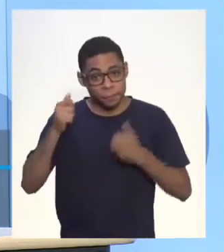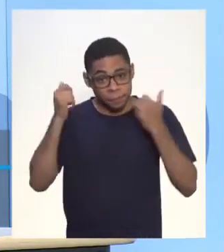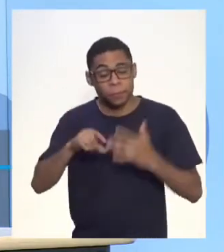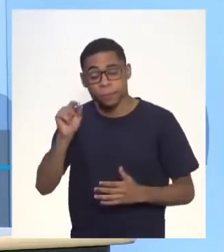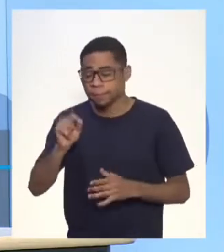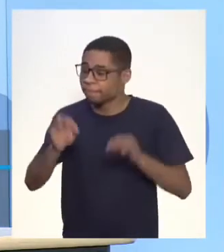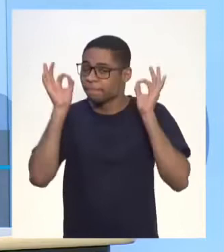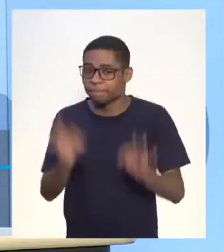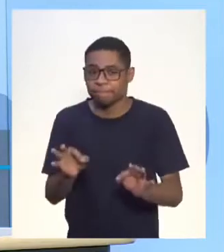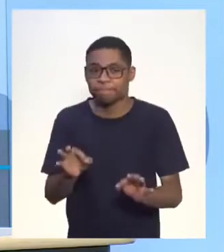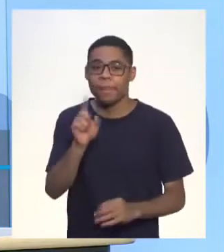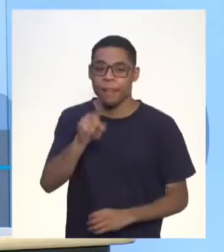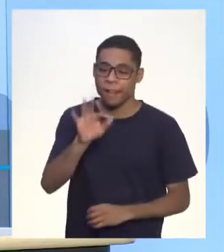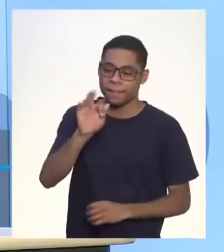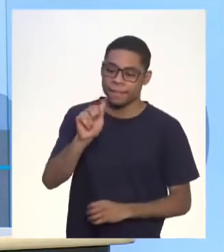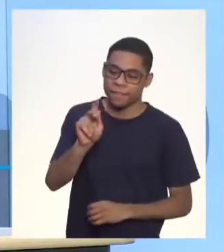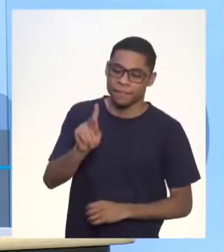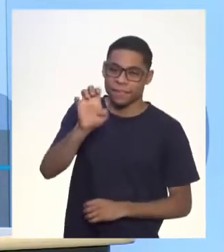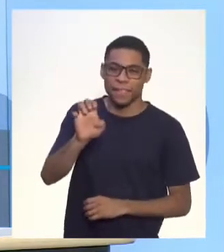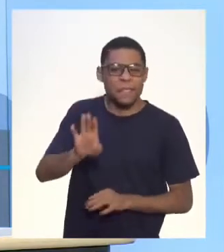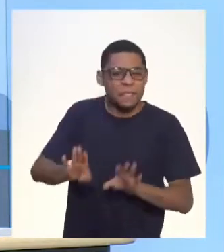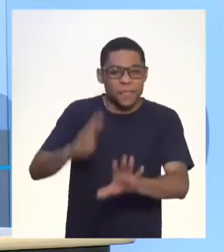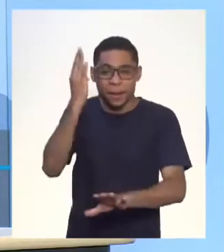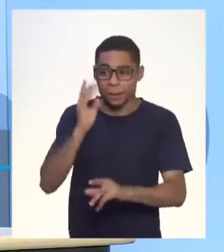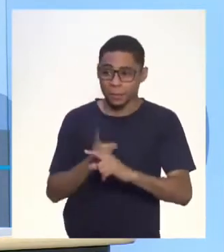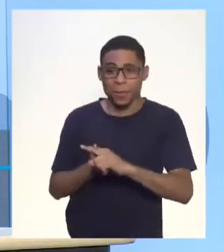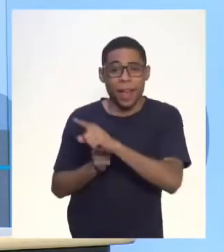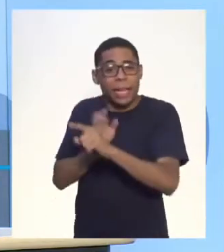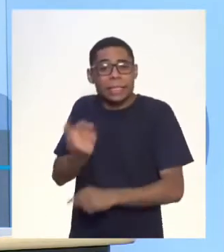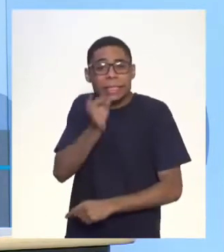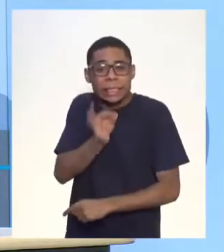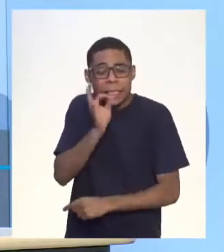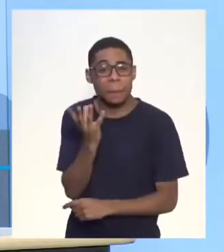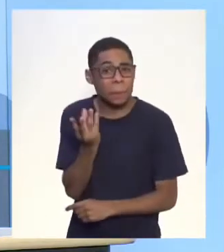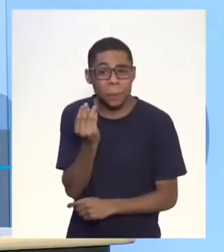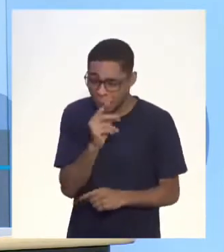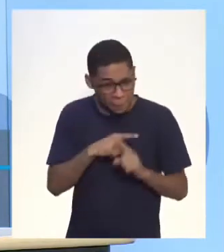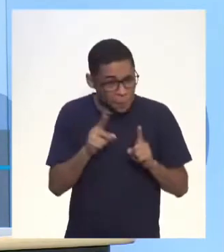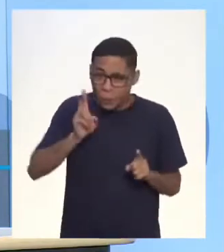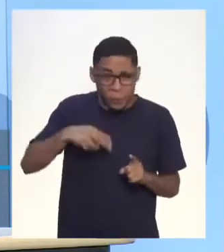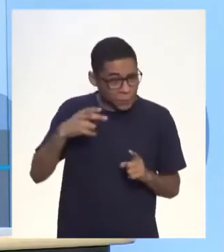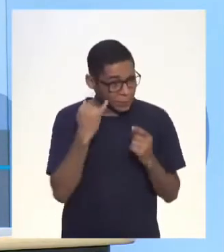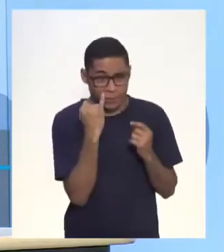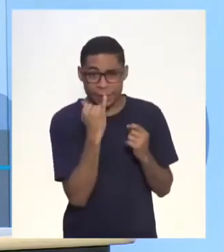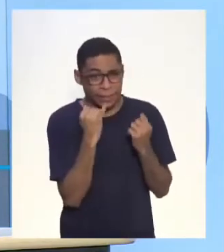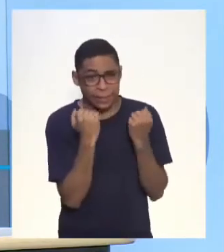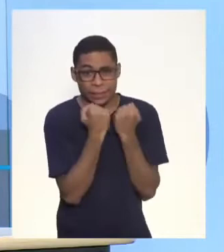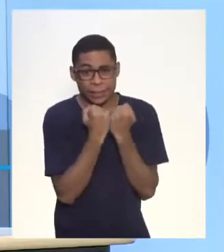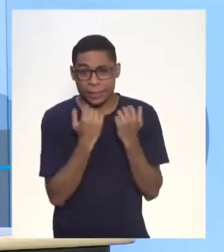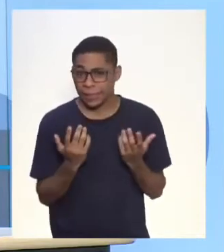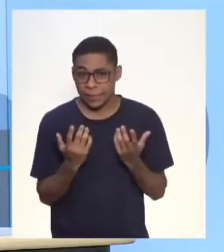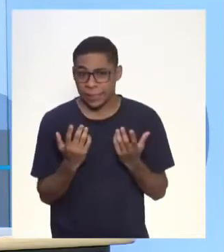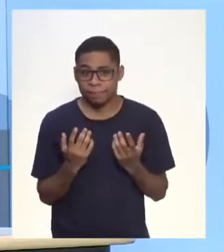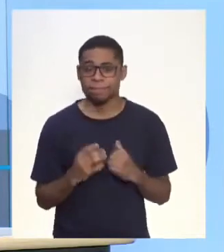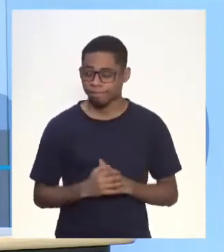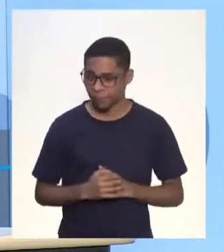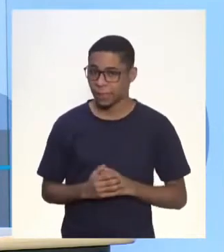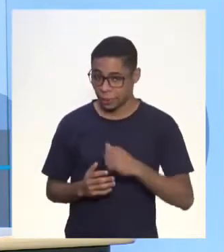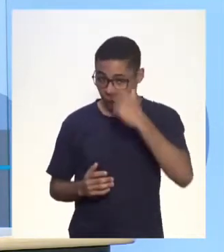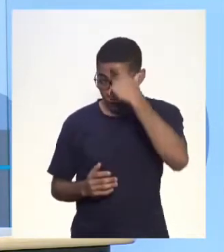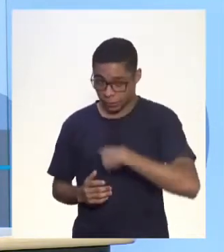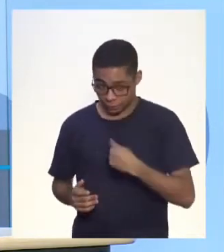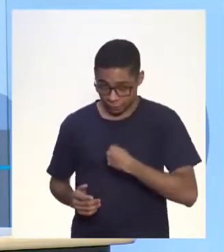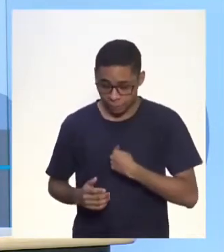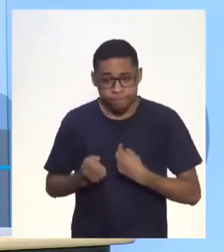é fake, né? Deve ser porque ela toma bastante café, assim como eu, né? E, infelizmente, né, a gente contraiu o vírus, né? Eu contraí o vírus do Covid, mesmo